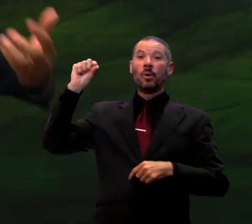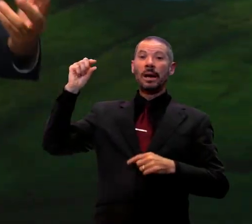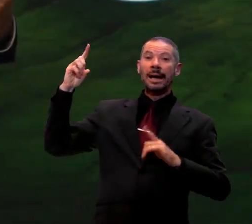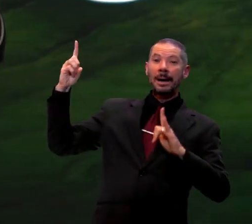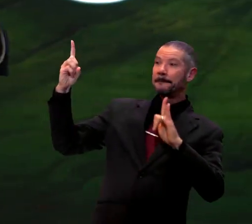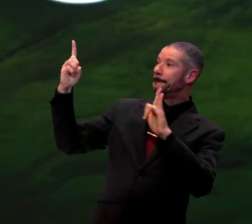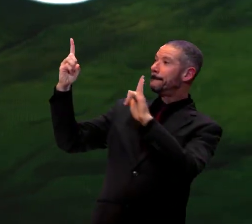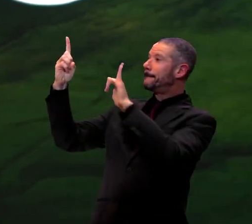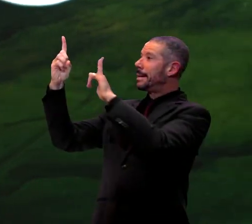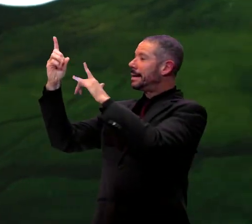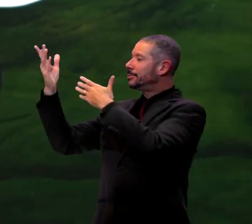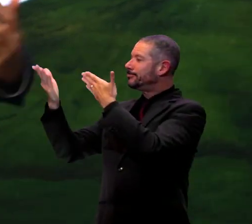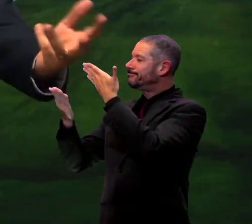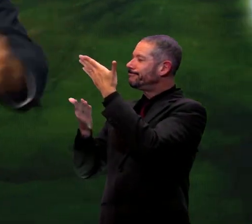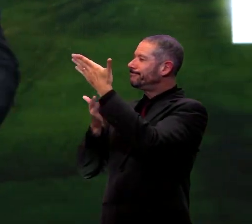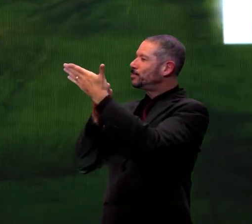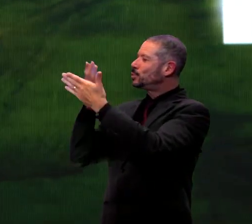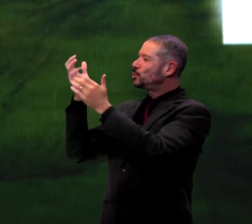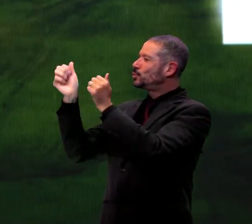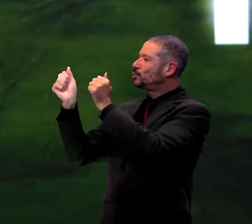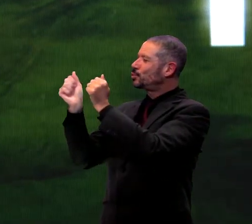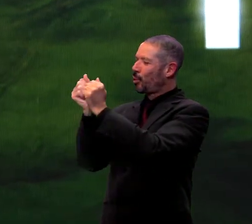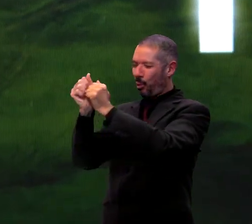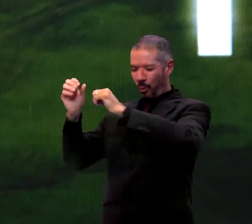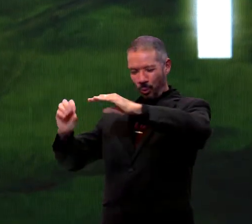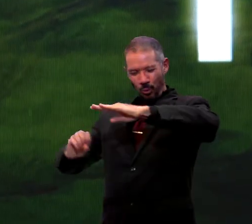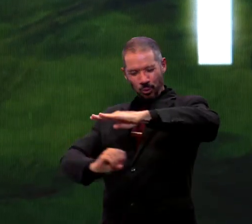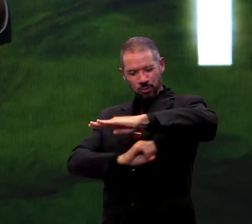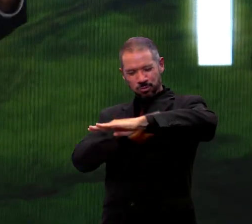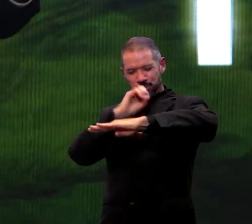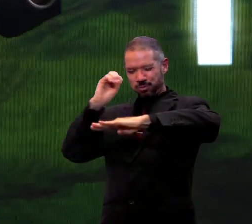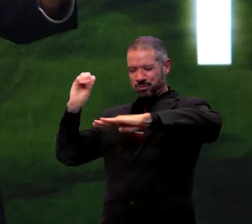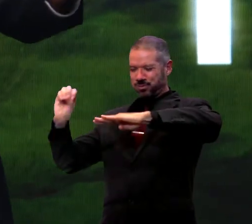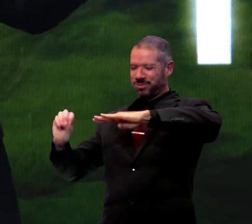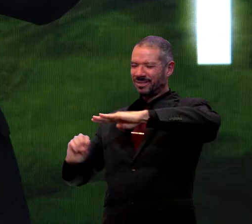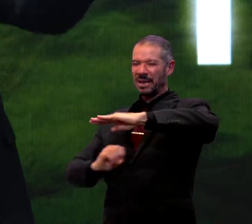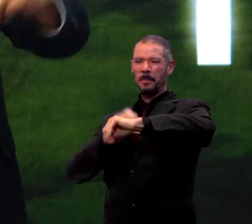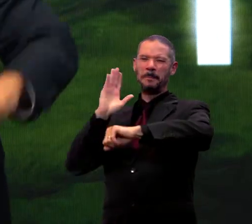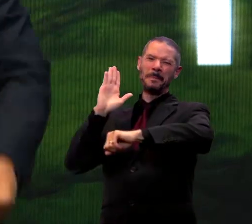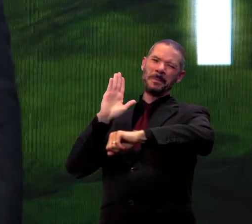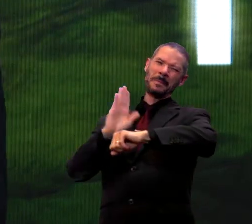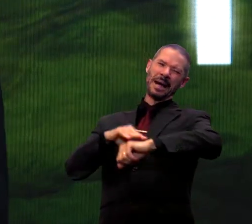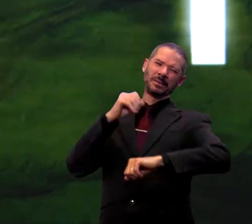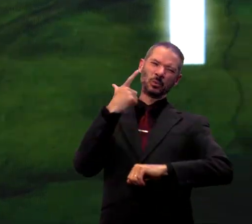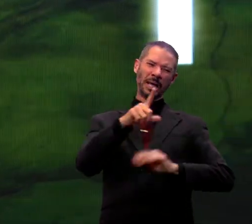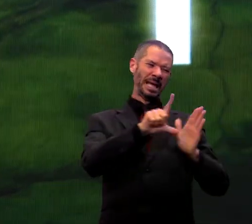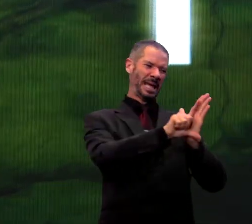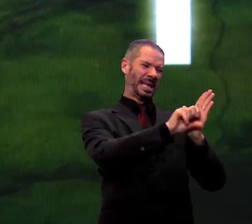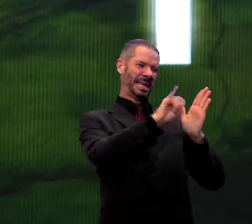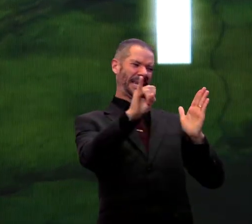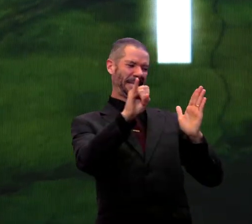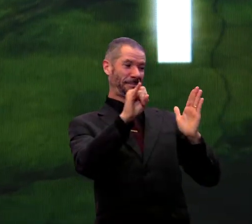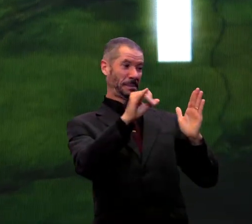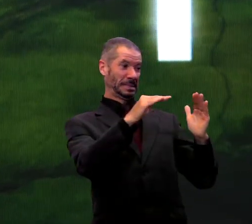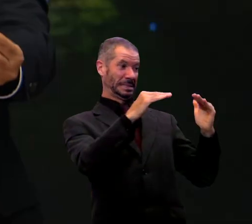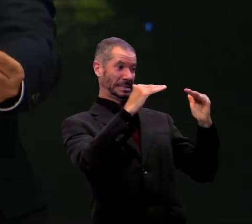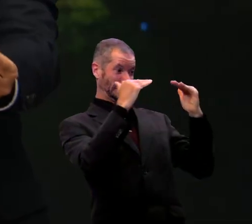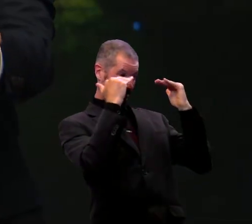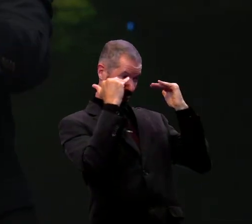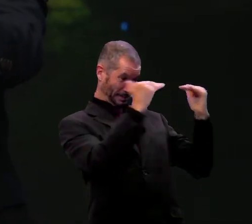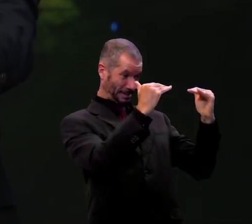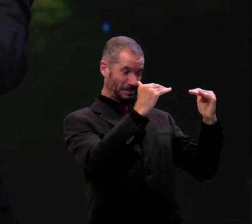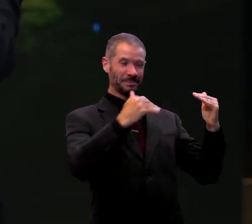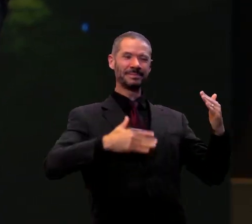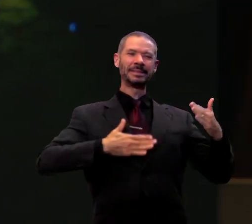num relacionamento gostoso comigo todos os dias, fazendo muito mais do que a lei pede, pelo prazer